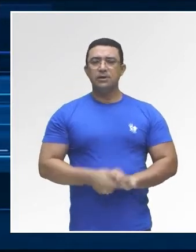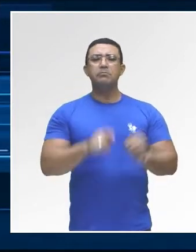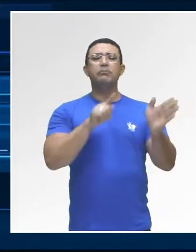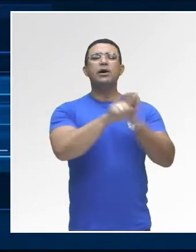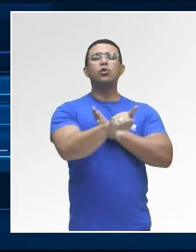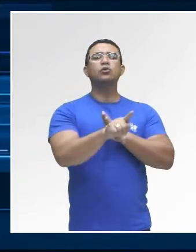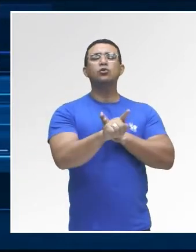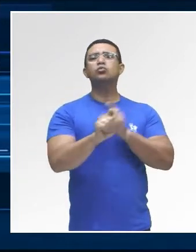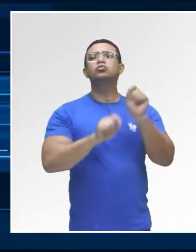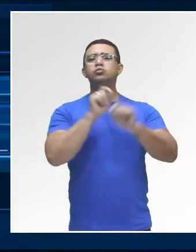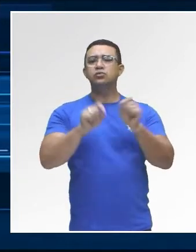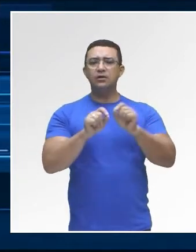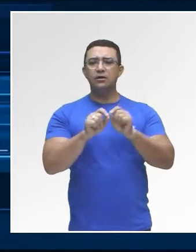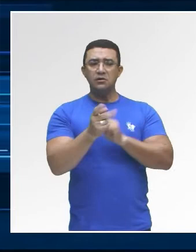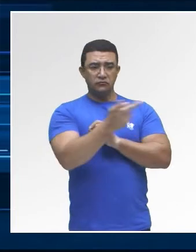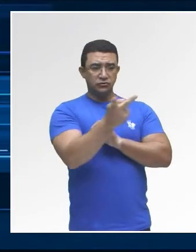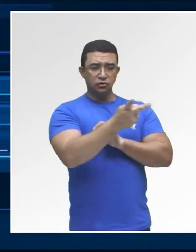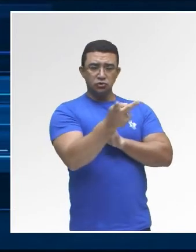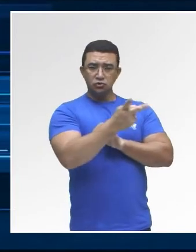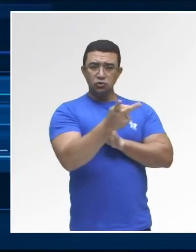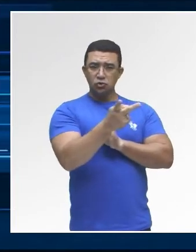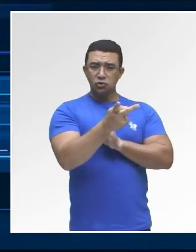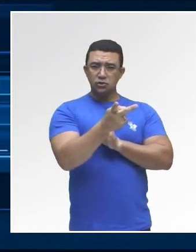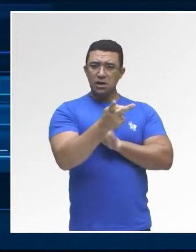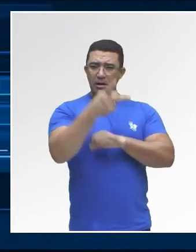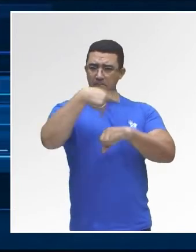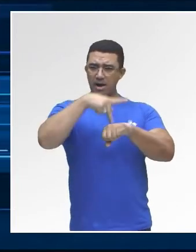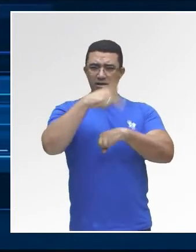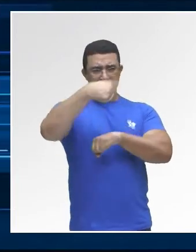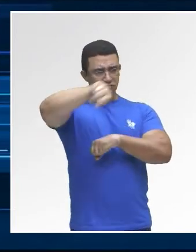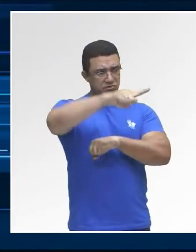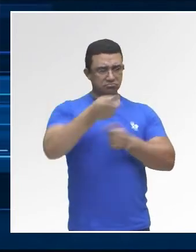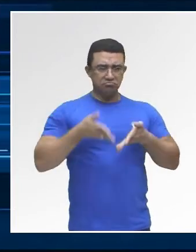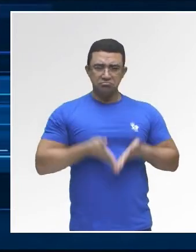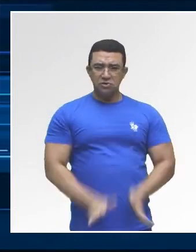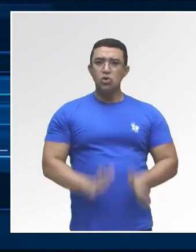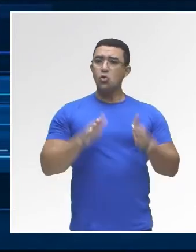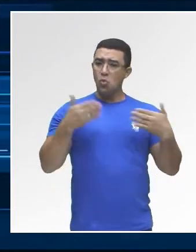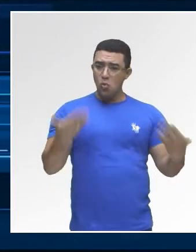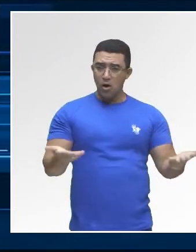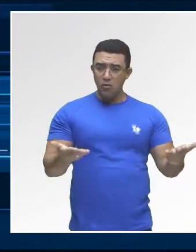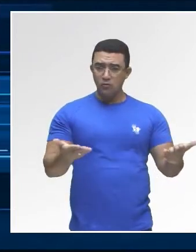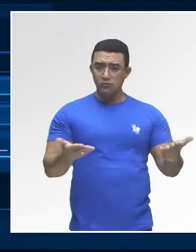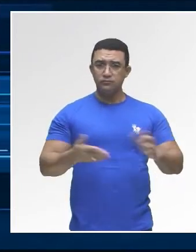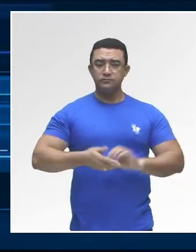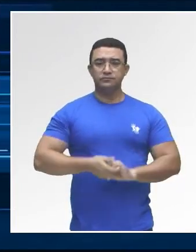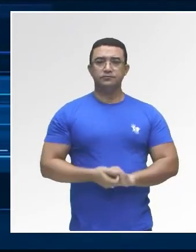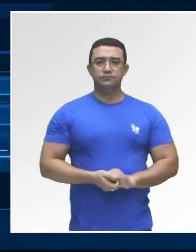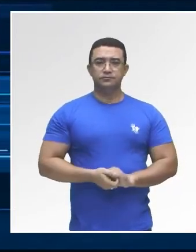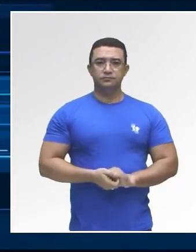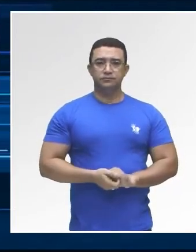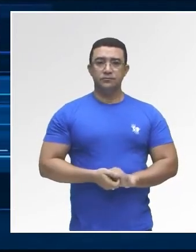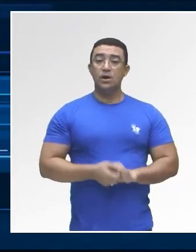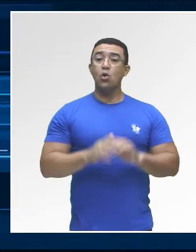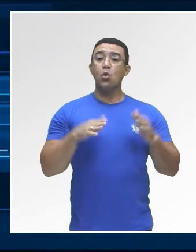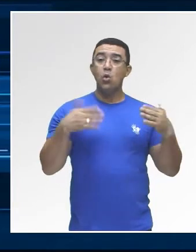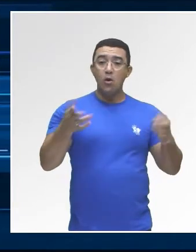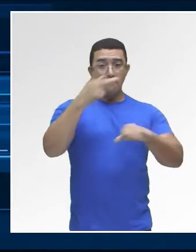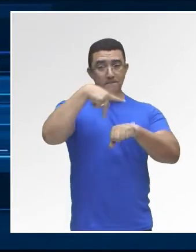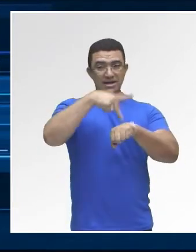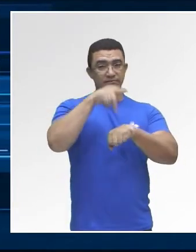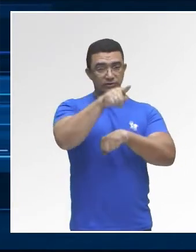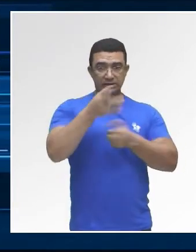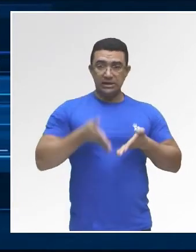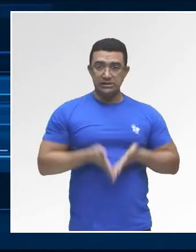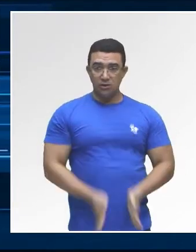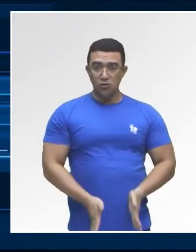pergunta que foi feita a Potira e ao Pedro foi Where do you come from? O que significa isso? Qual é o seu país de